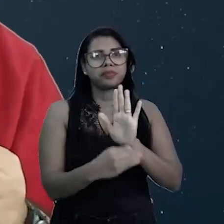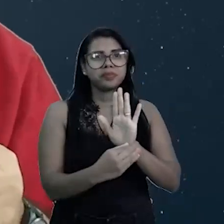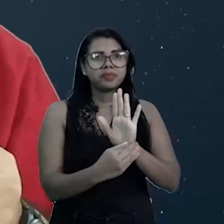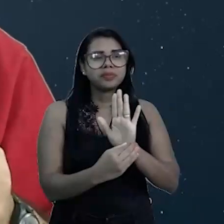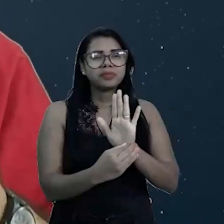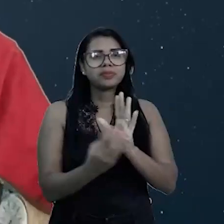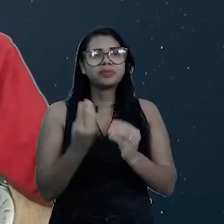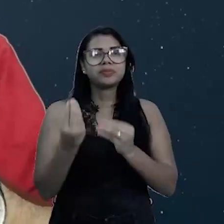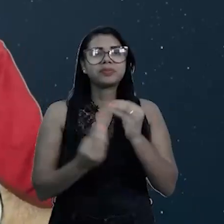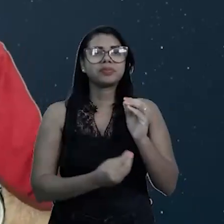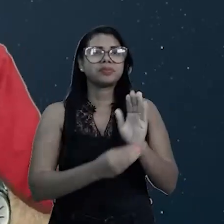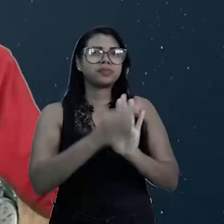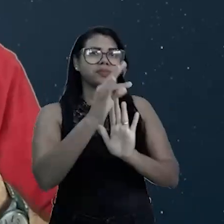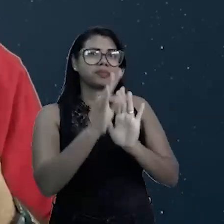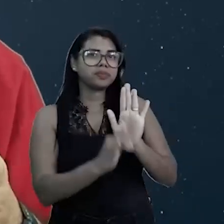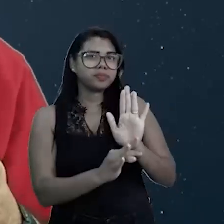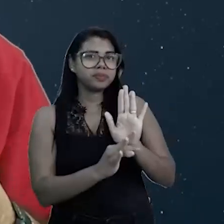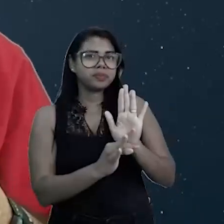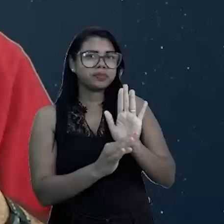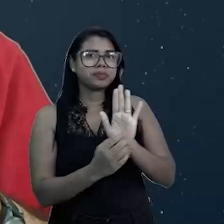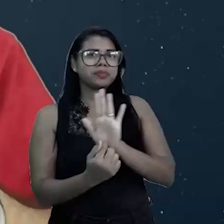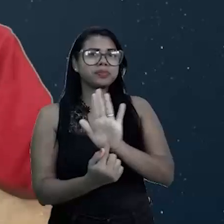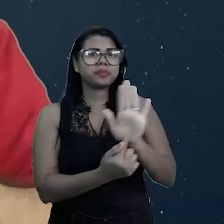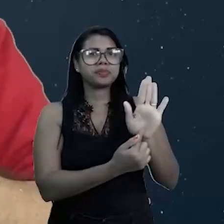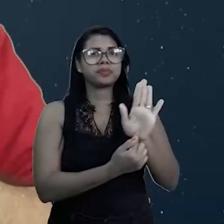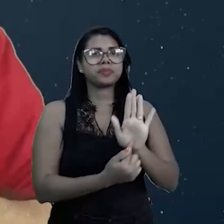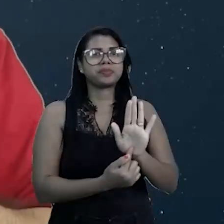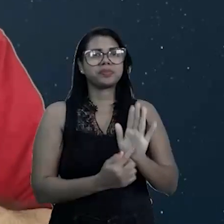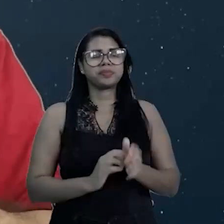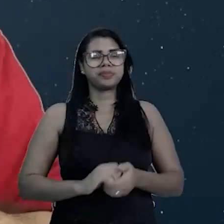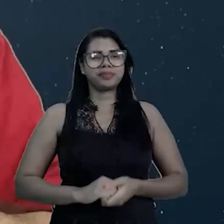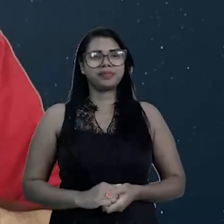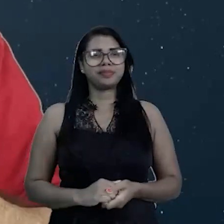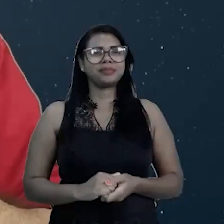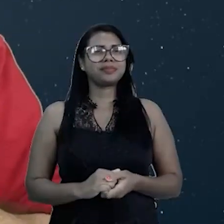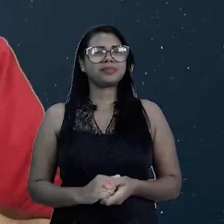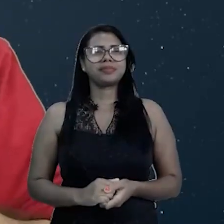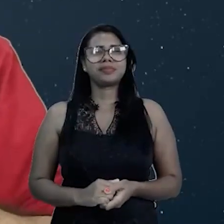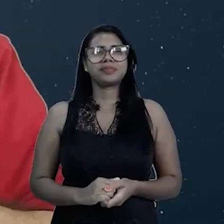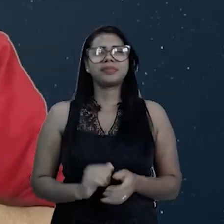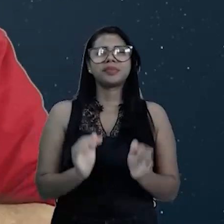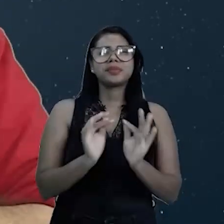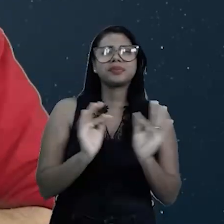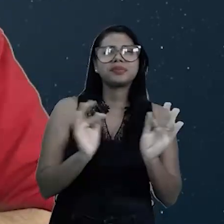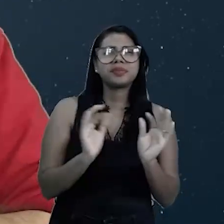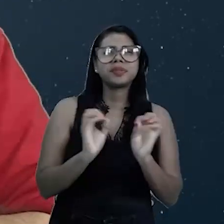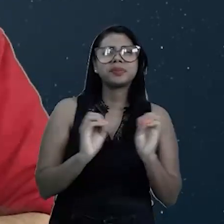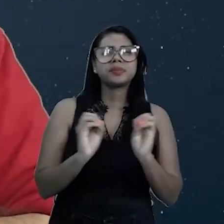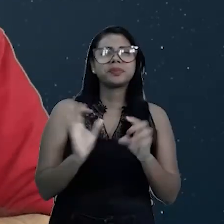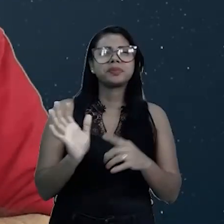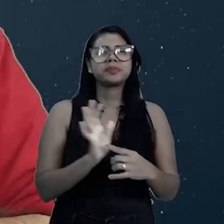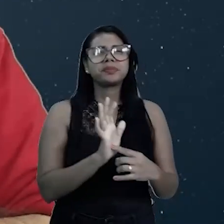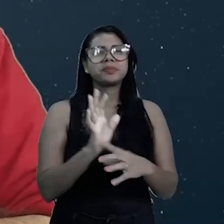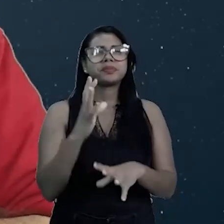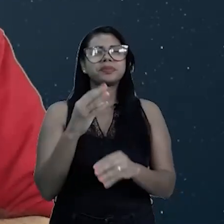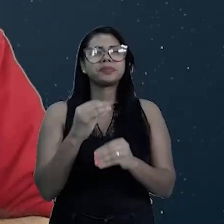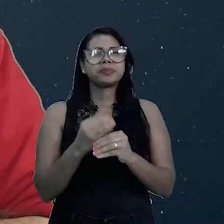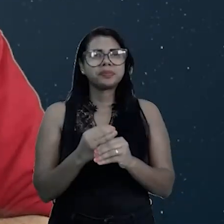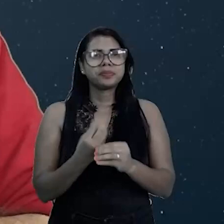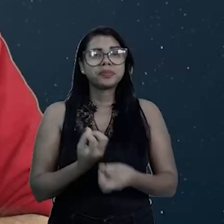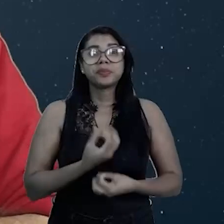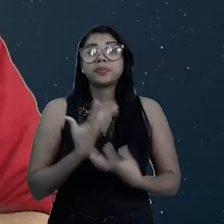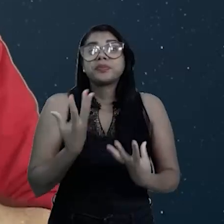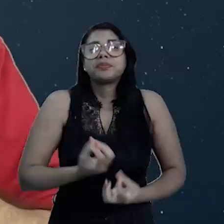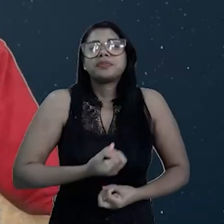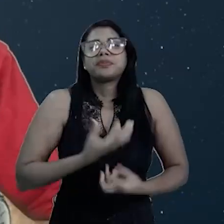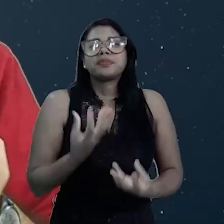estilo textual, elas vão dar expressividade ao texto. Muito comum na